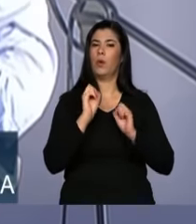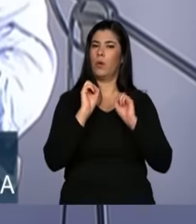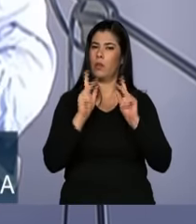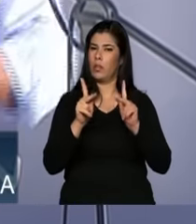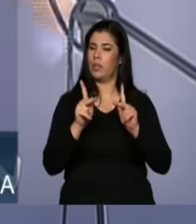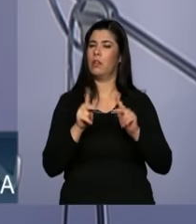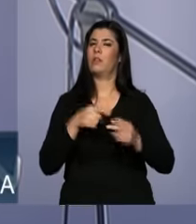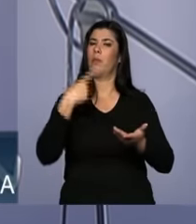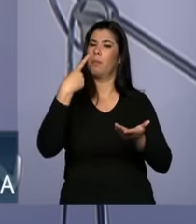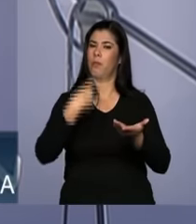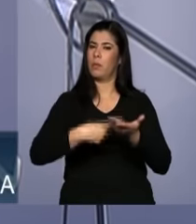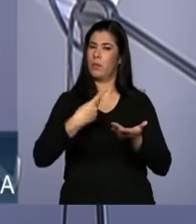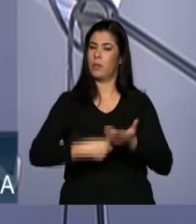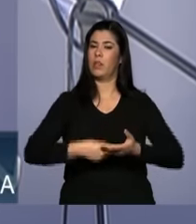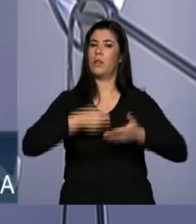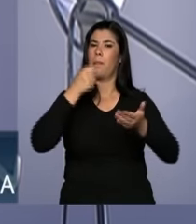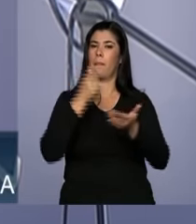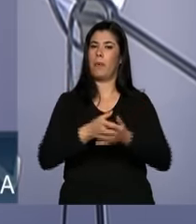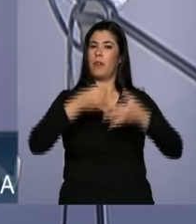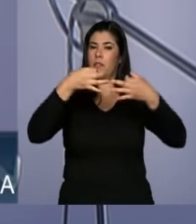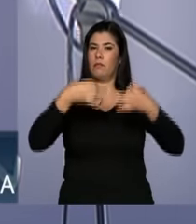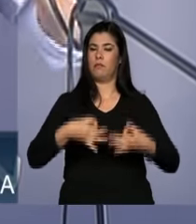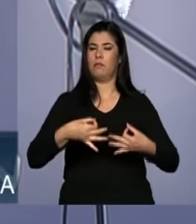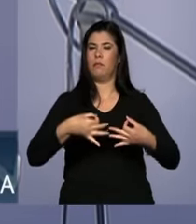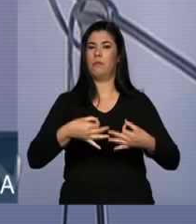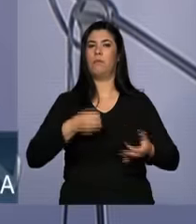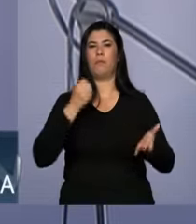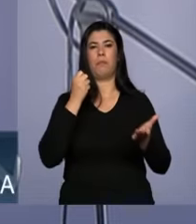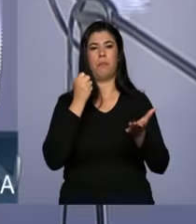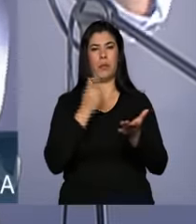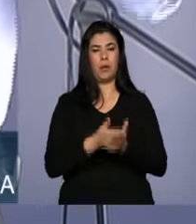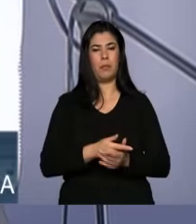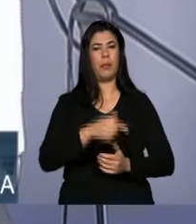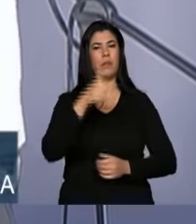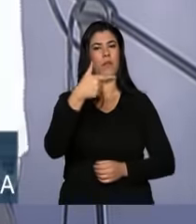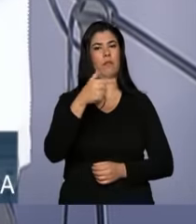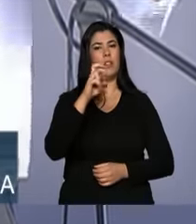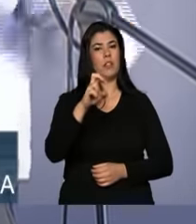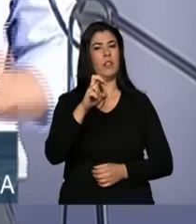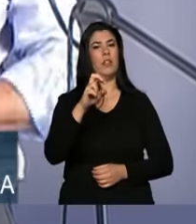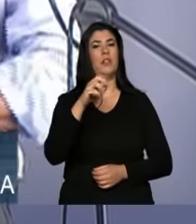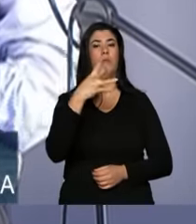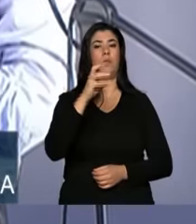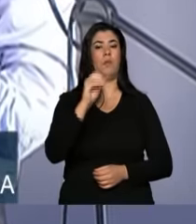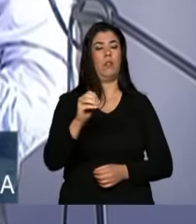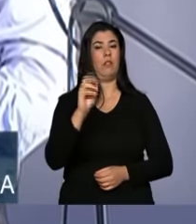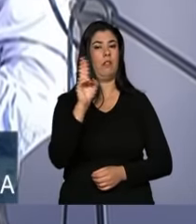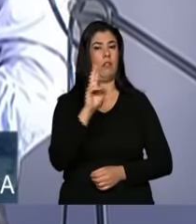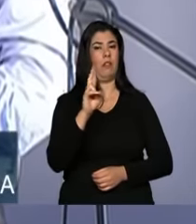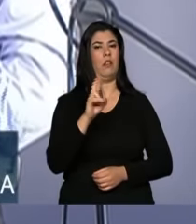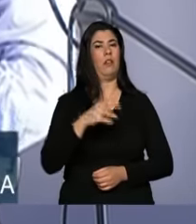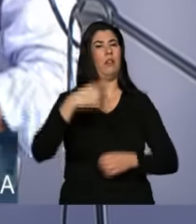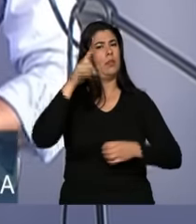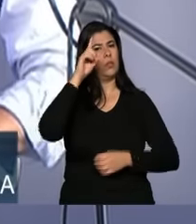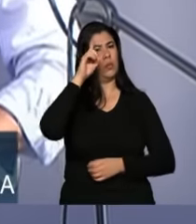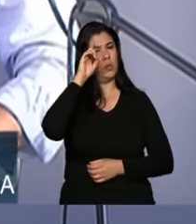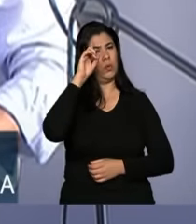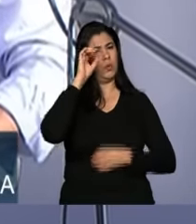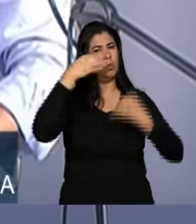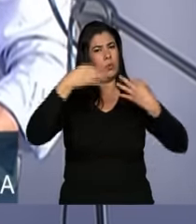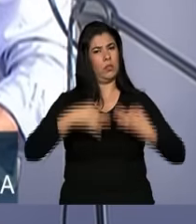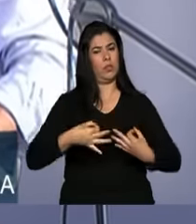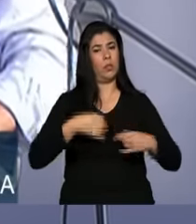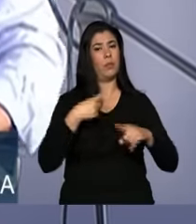pedido. Vamos manter o pagamento dos R$ 25,00, dos R$ 40,00 em dia, para que